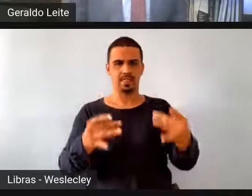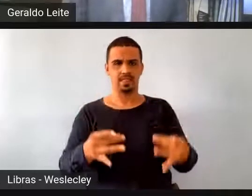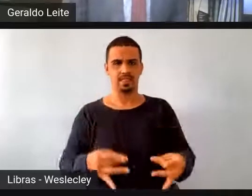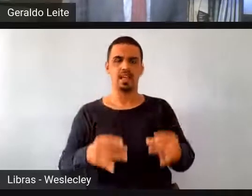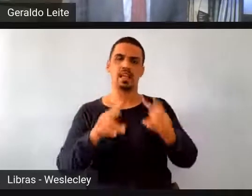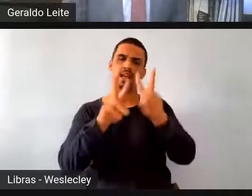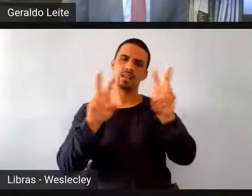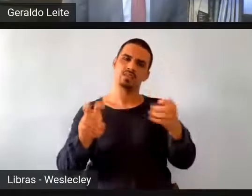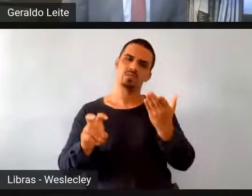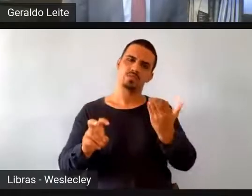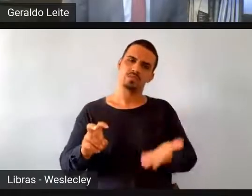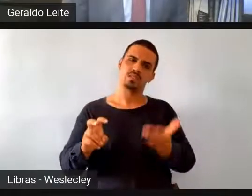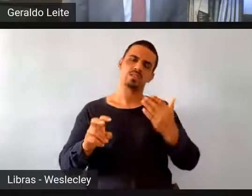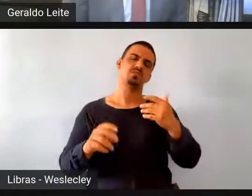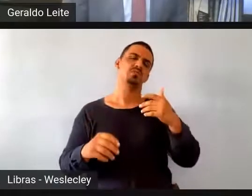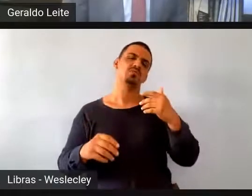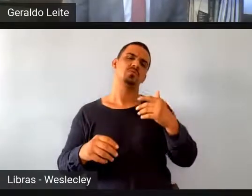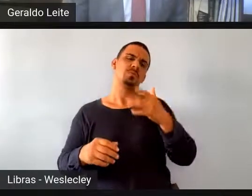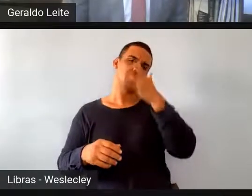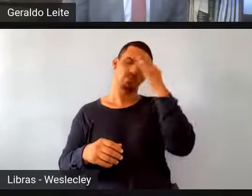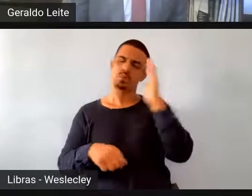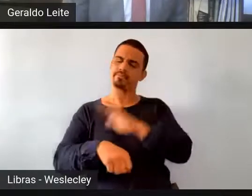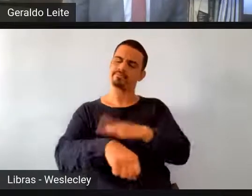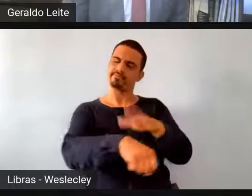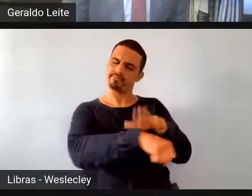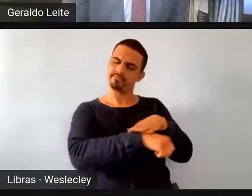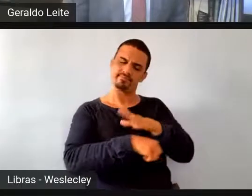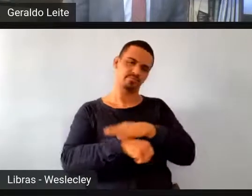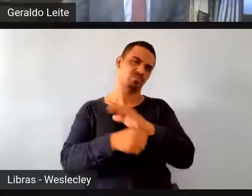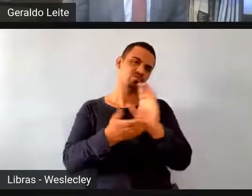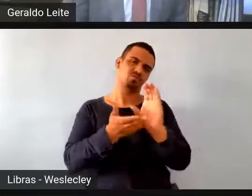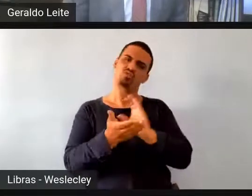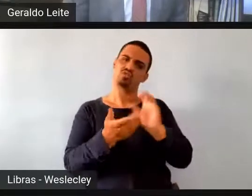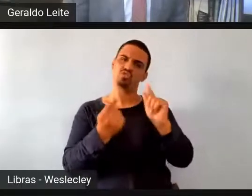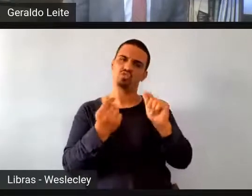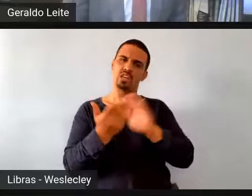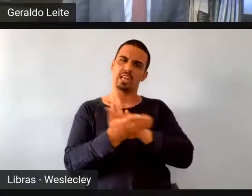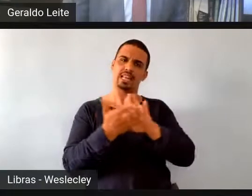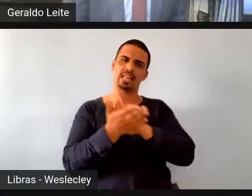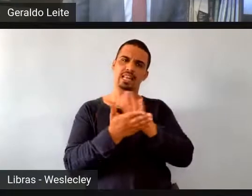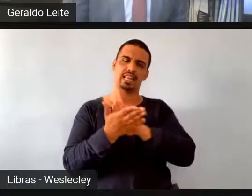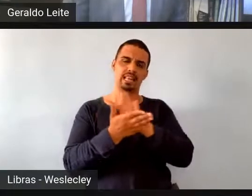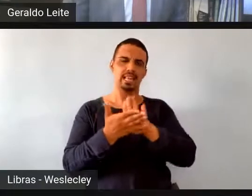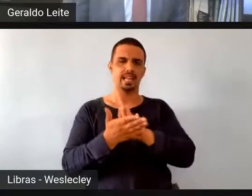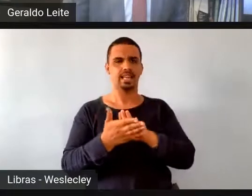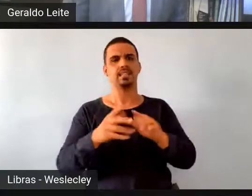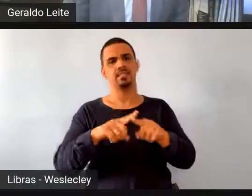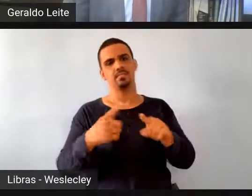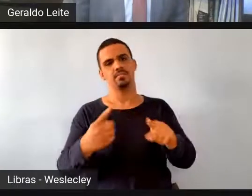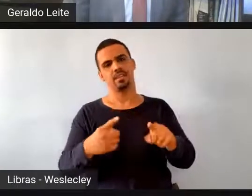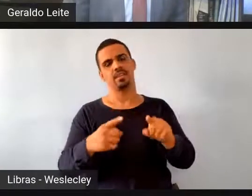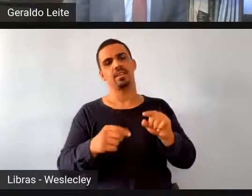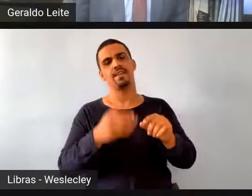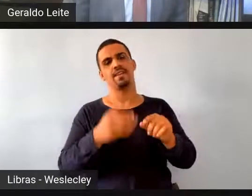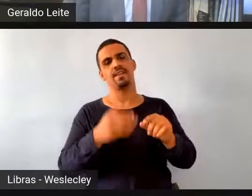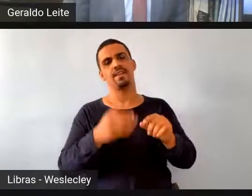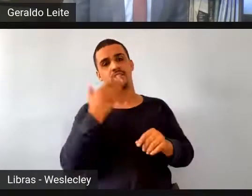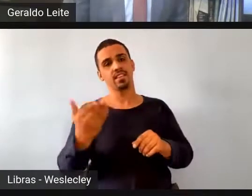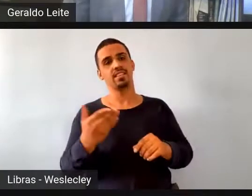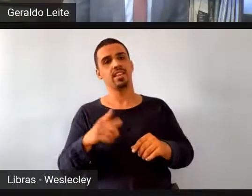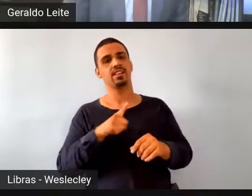si, não vem nenhum dinheiro, a vantagem de quem já tem boas conexões com fontes de poder econômico fica ainda maior.